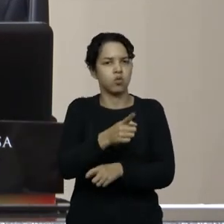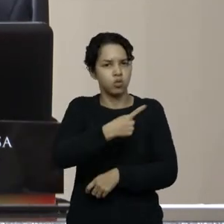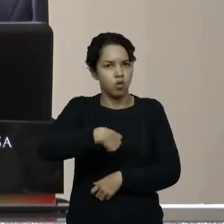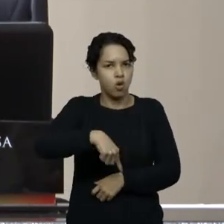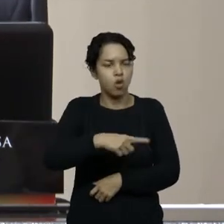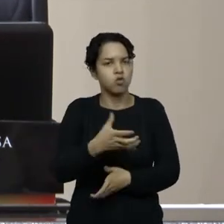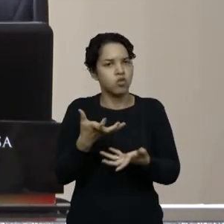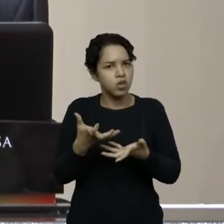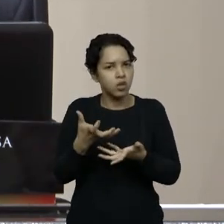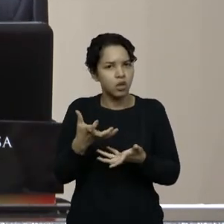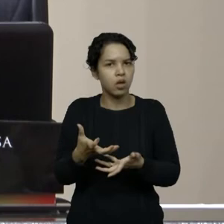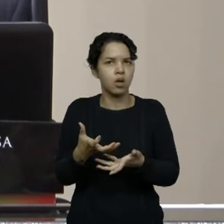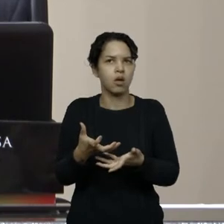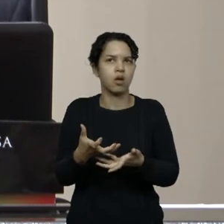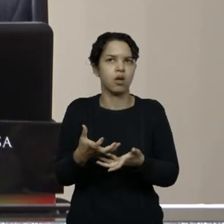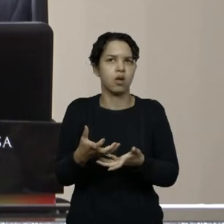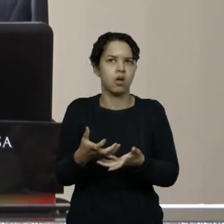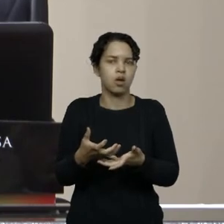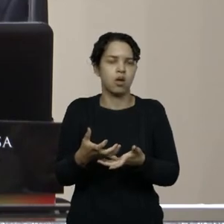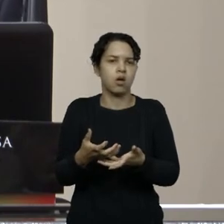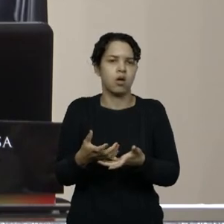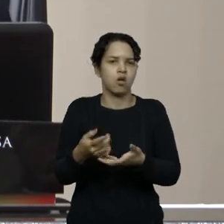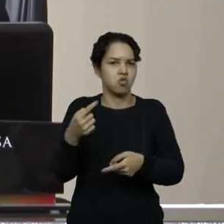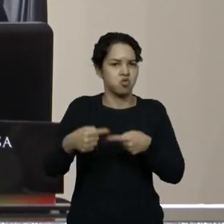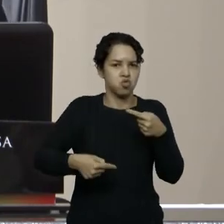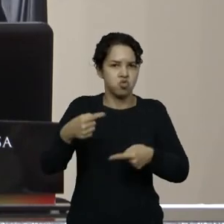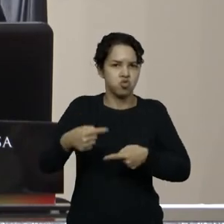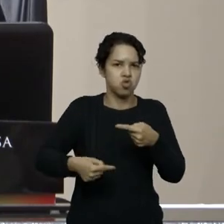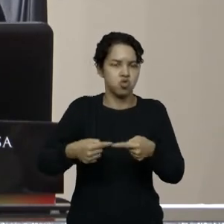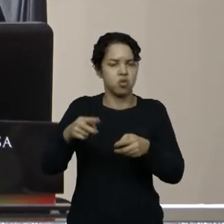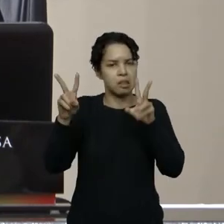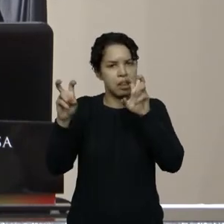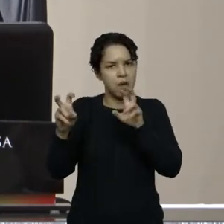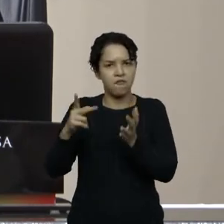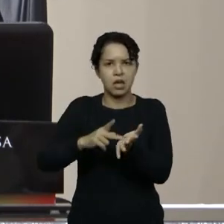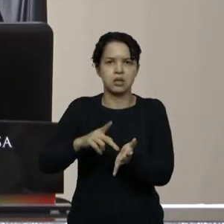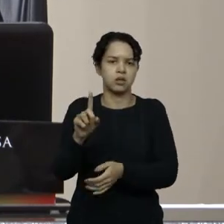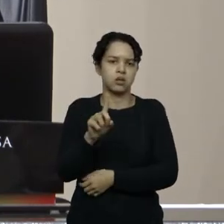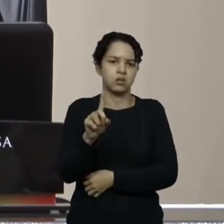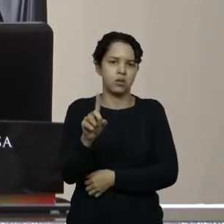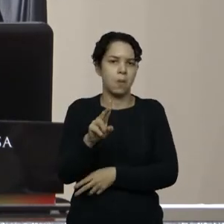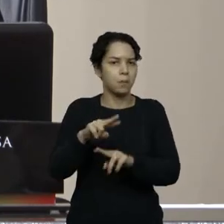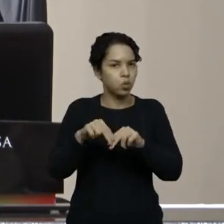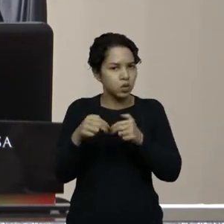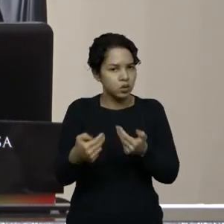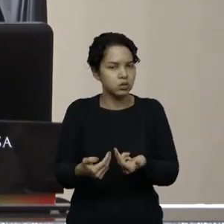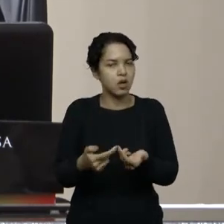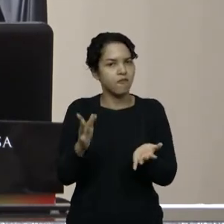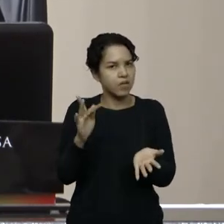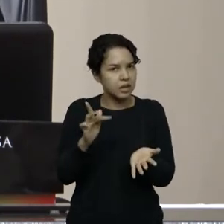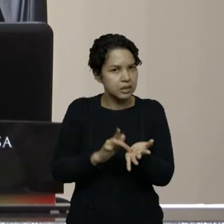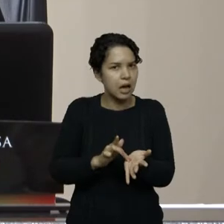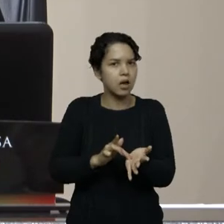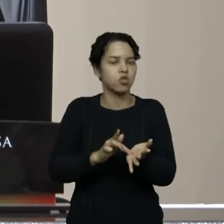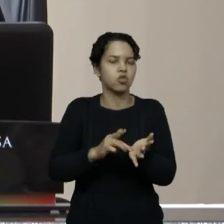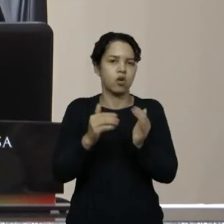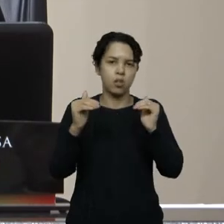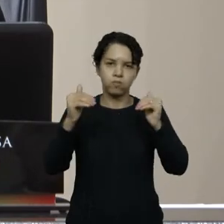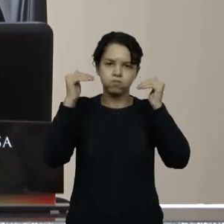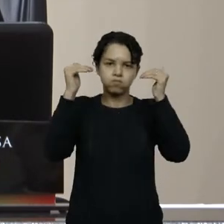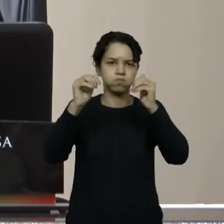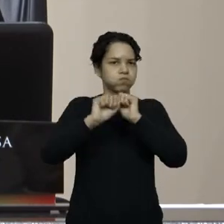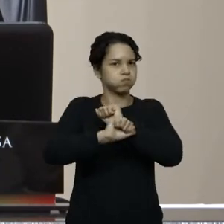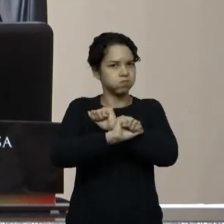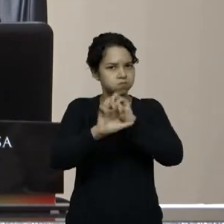fazendo questões por coisas que não são verdadeiras por isso a verdade sempre a Soberana a